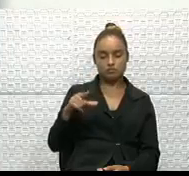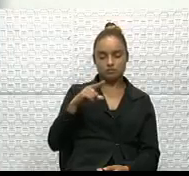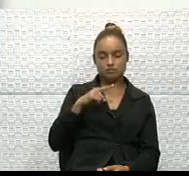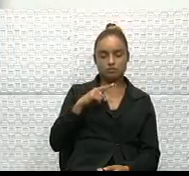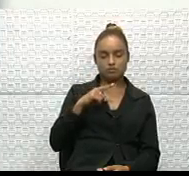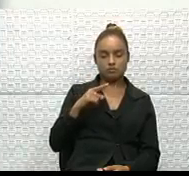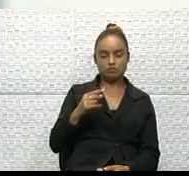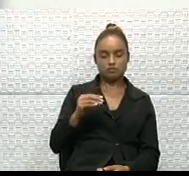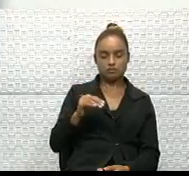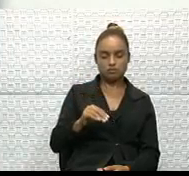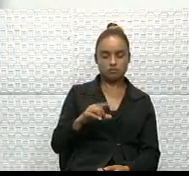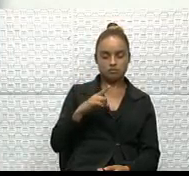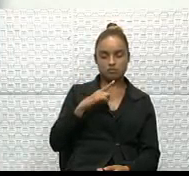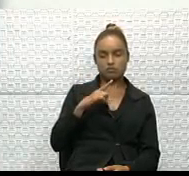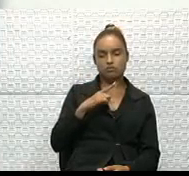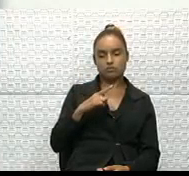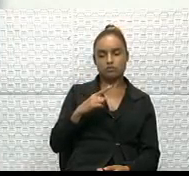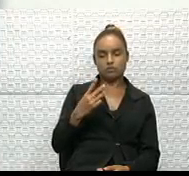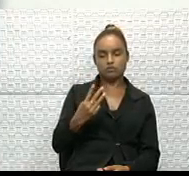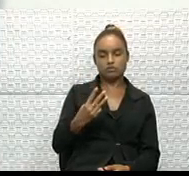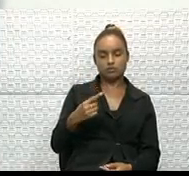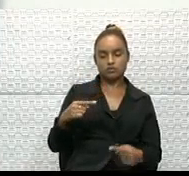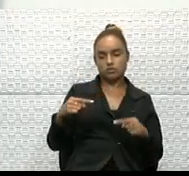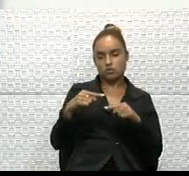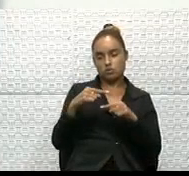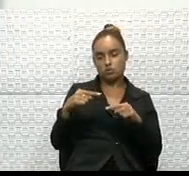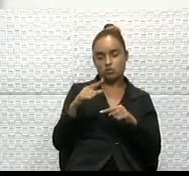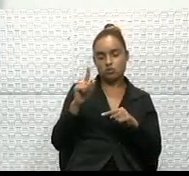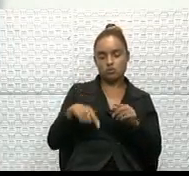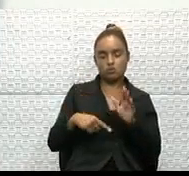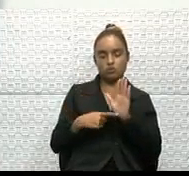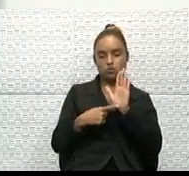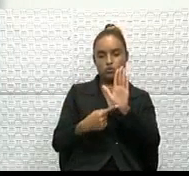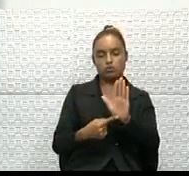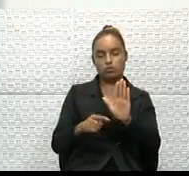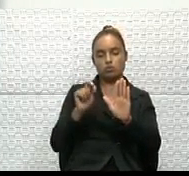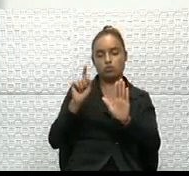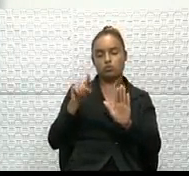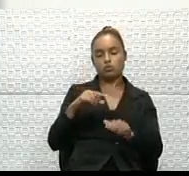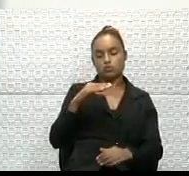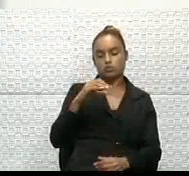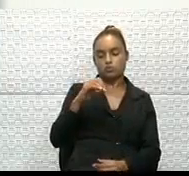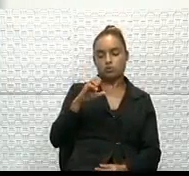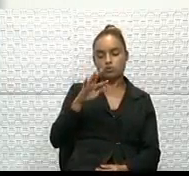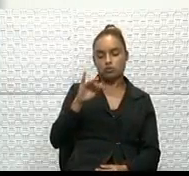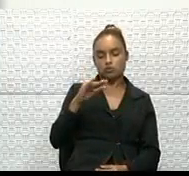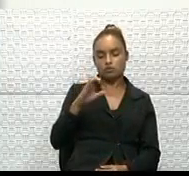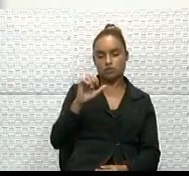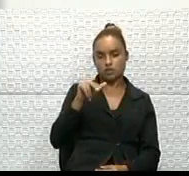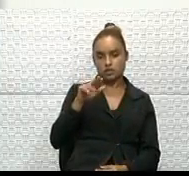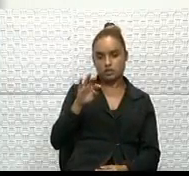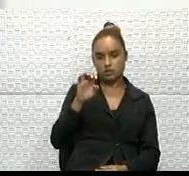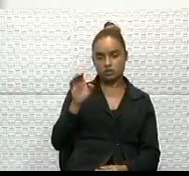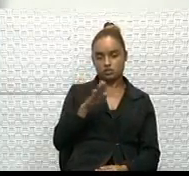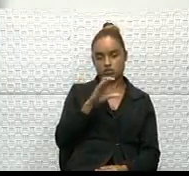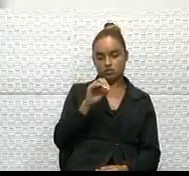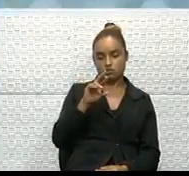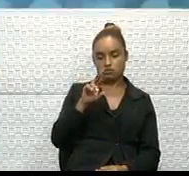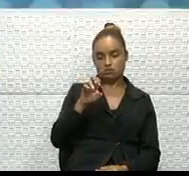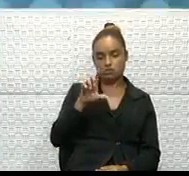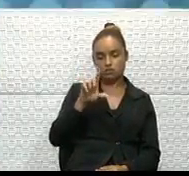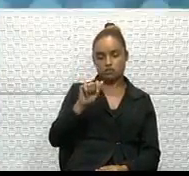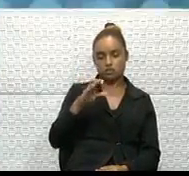3 e aperto o sinal de igual. E aí será apresentado, então, o coeficiente de correlação.